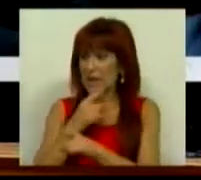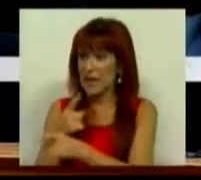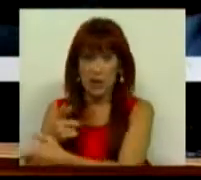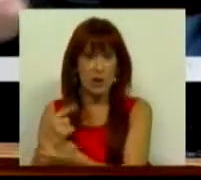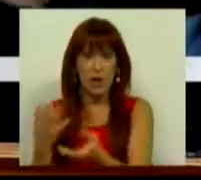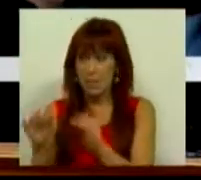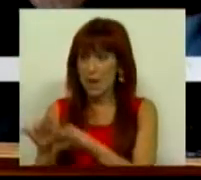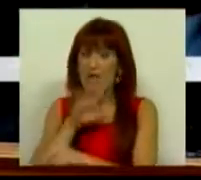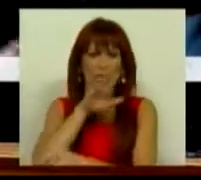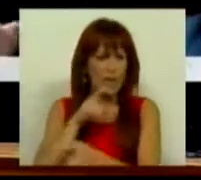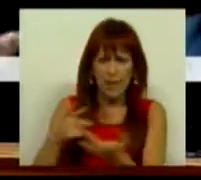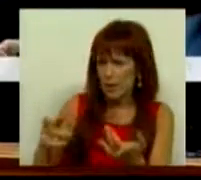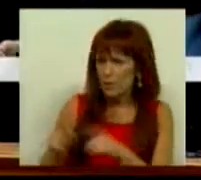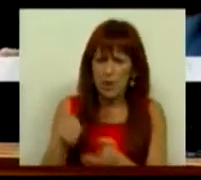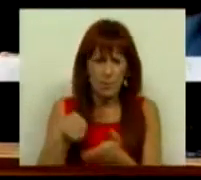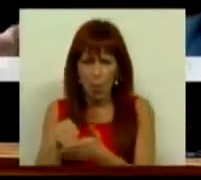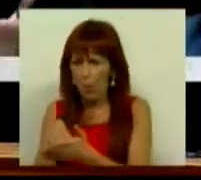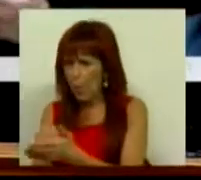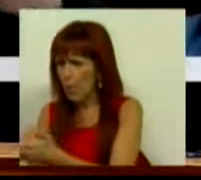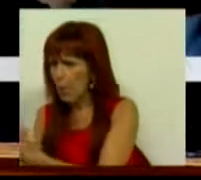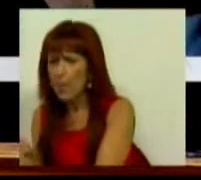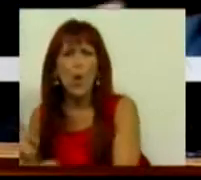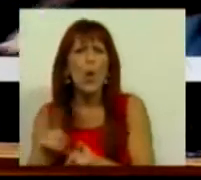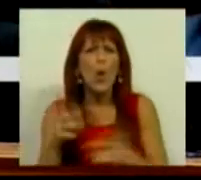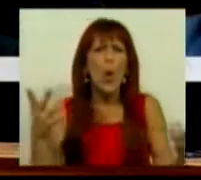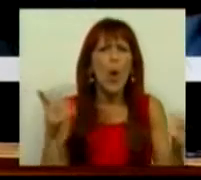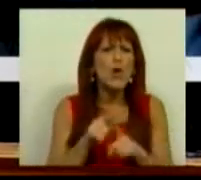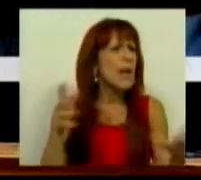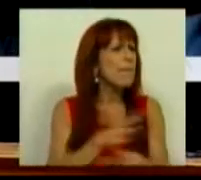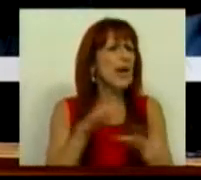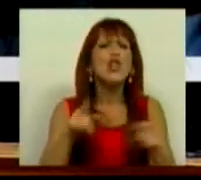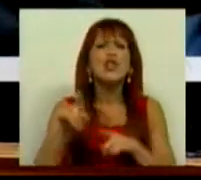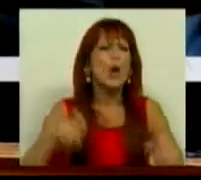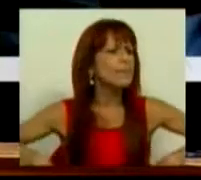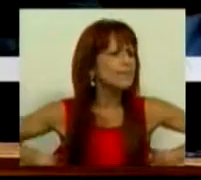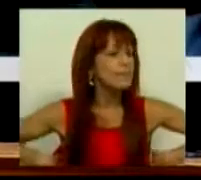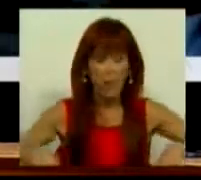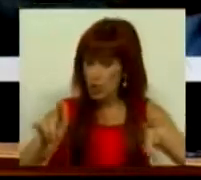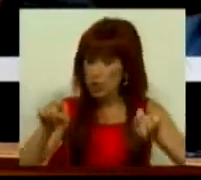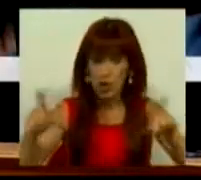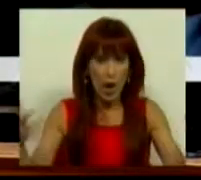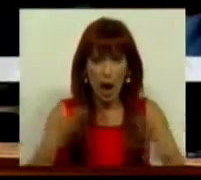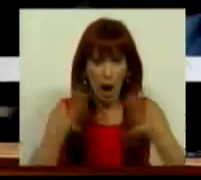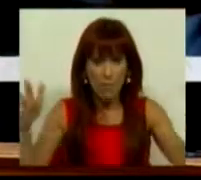em que se veem as famílias empobrecer, o que é que a maioria escolhe? Escolhe